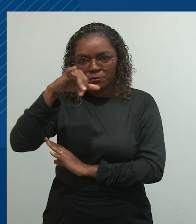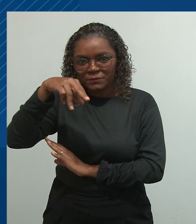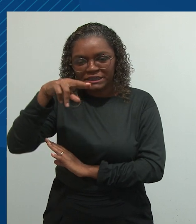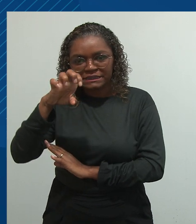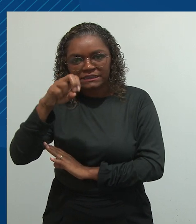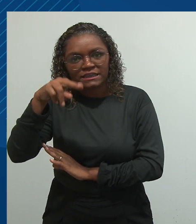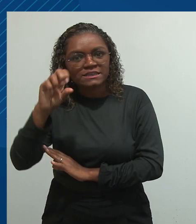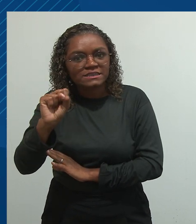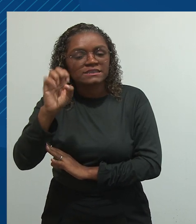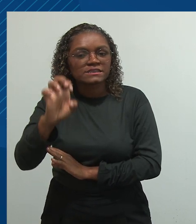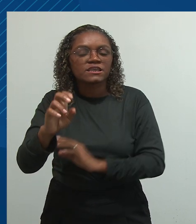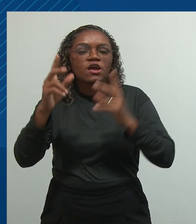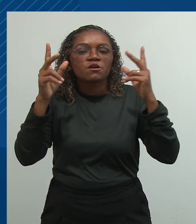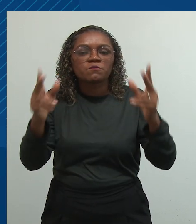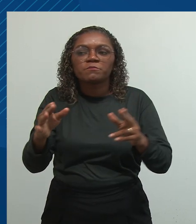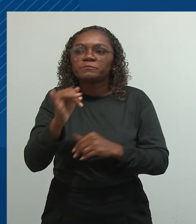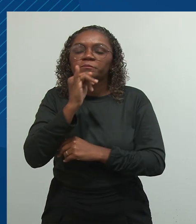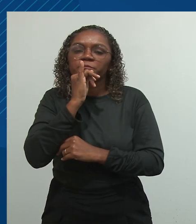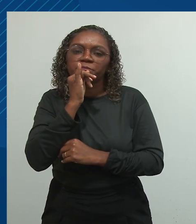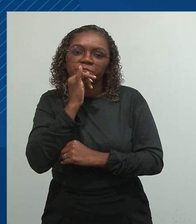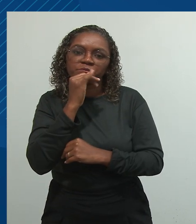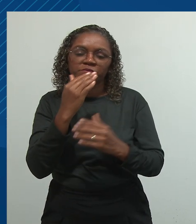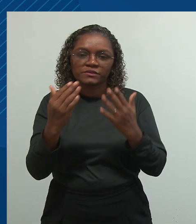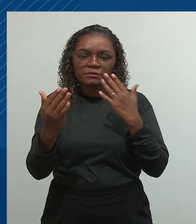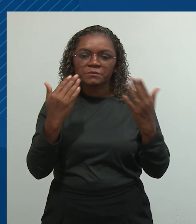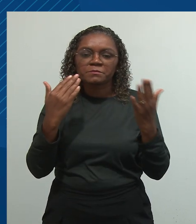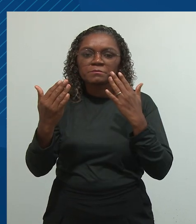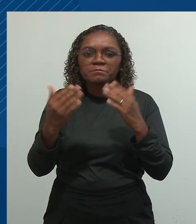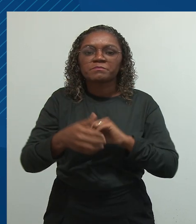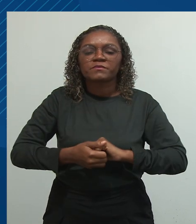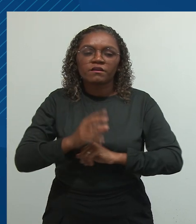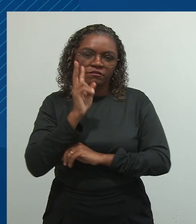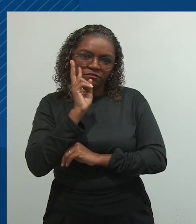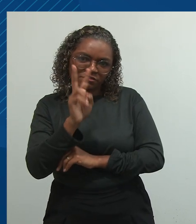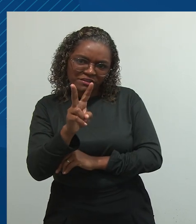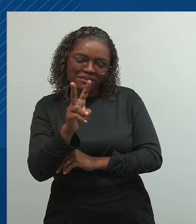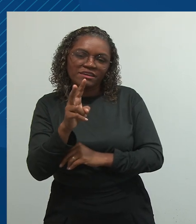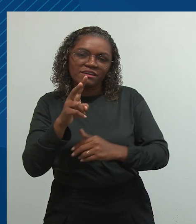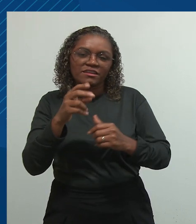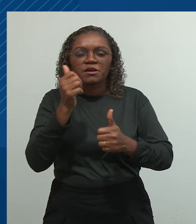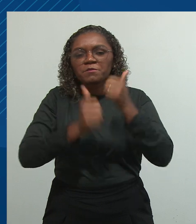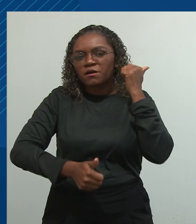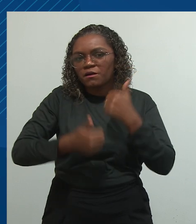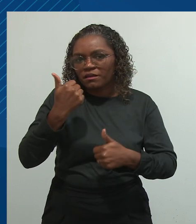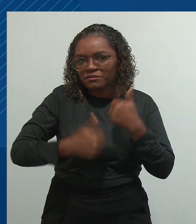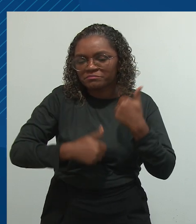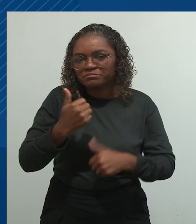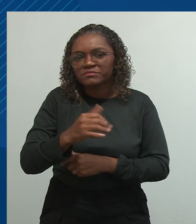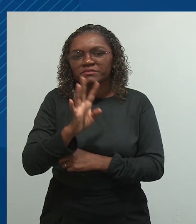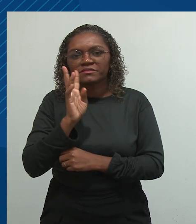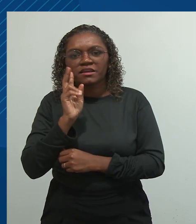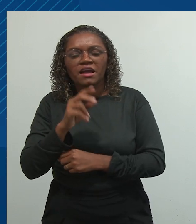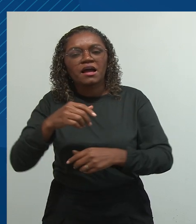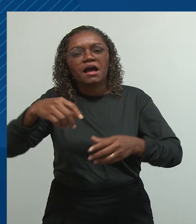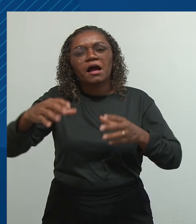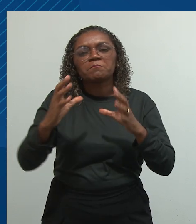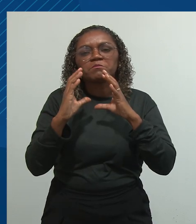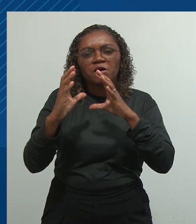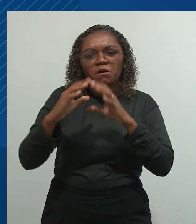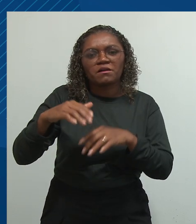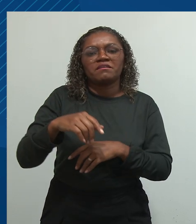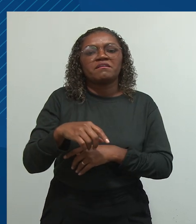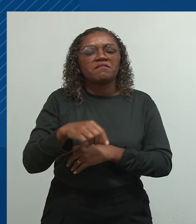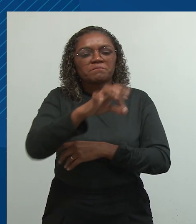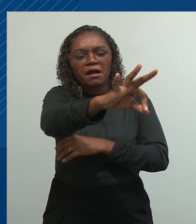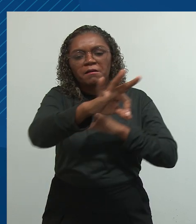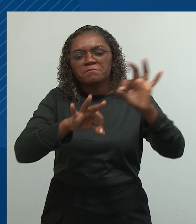debate que a gente tem, por exemplo, quando nós estamos vendo um jogo de futebol na televisão, ele às vezes é monótono. A bola vai pro lado, pro outro, pra